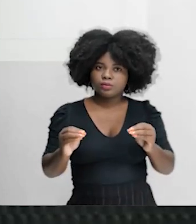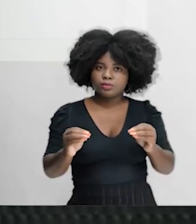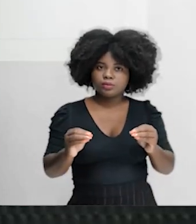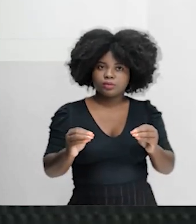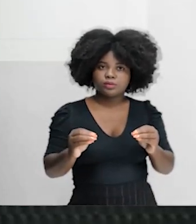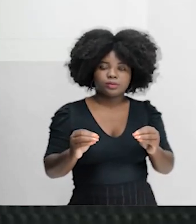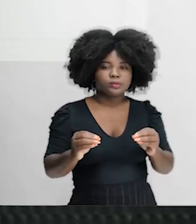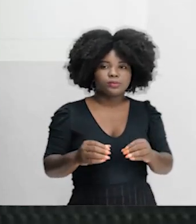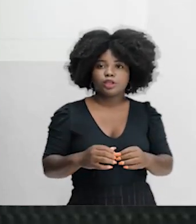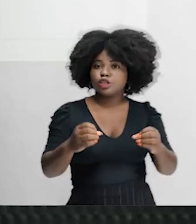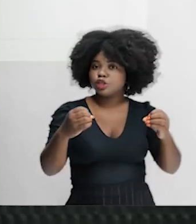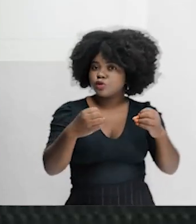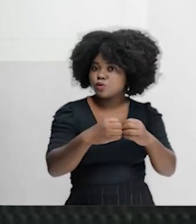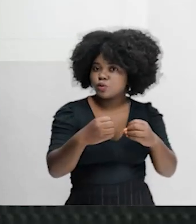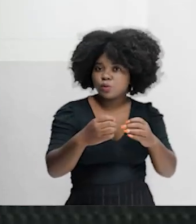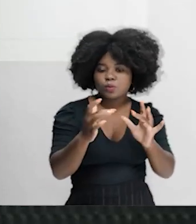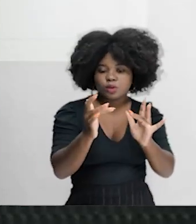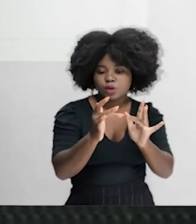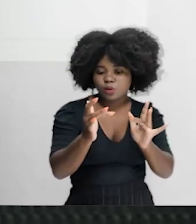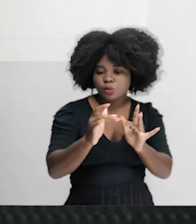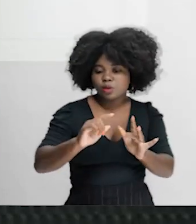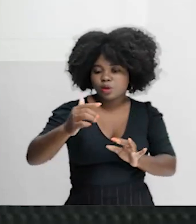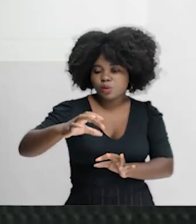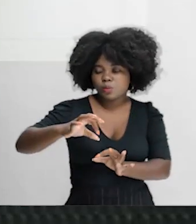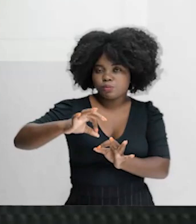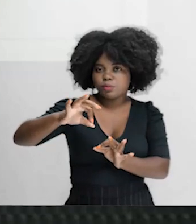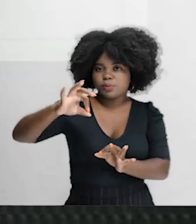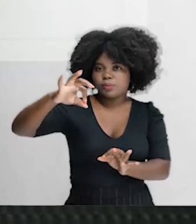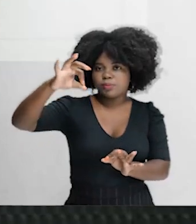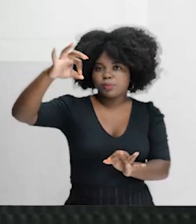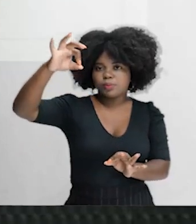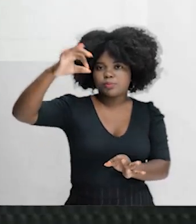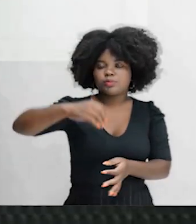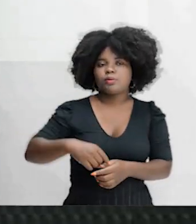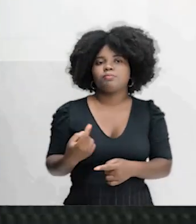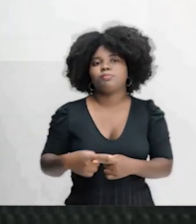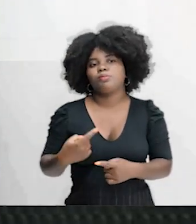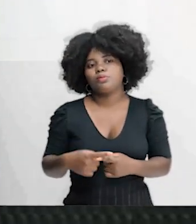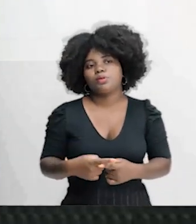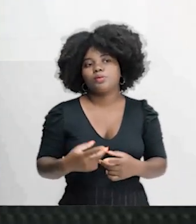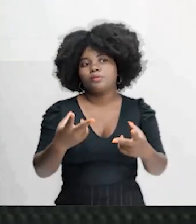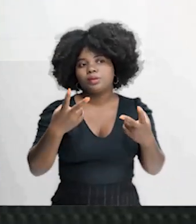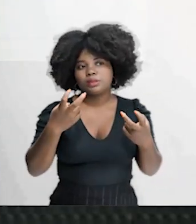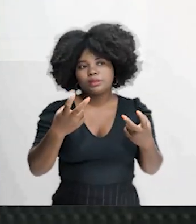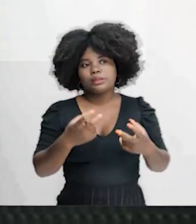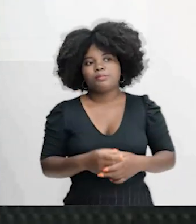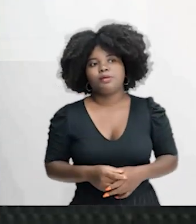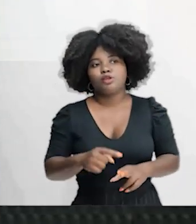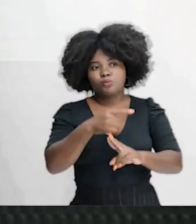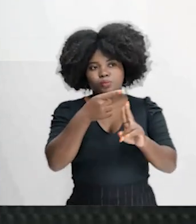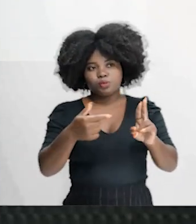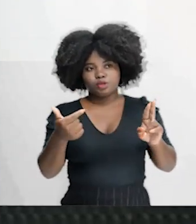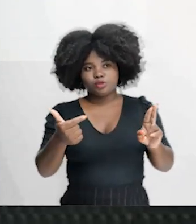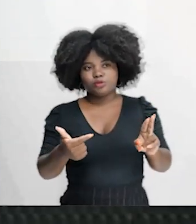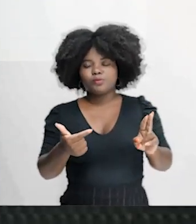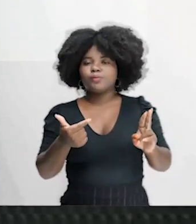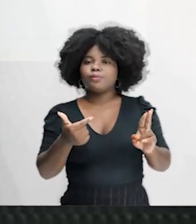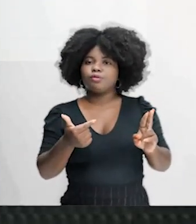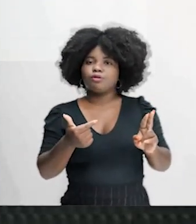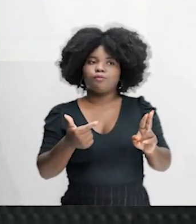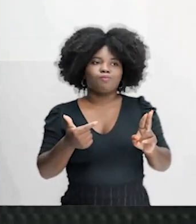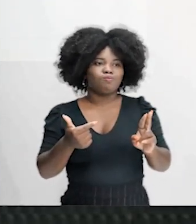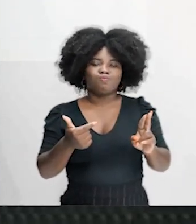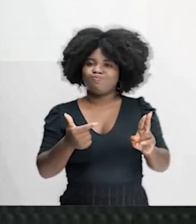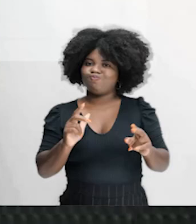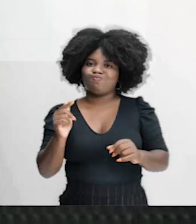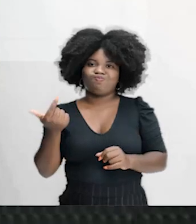não encosta em momento algum nessa linha tracejada aqui, porque como nós vimos bem, ó, tangente de π sobre